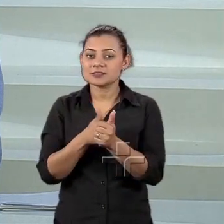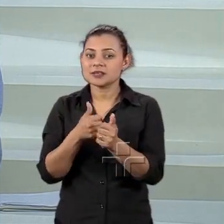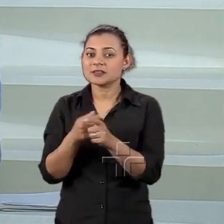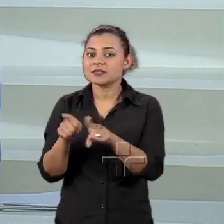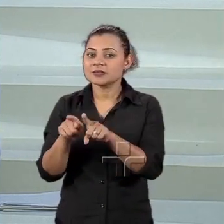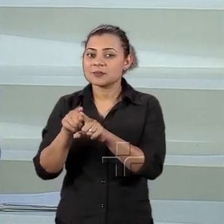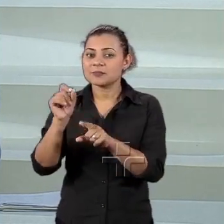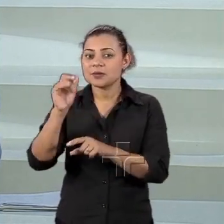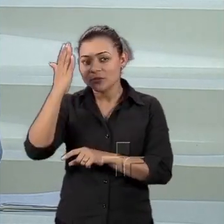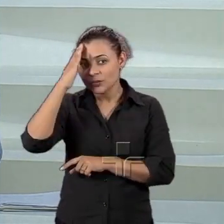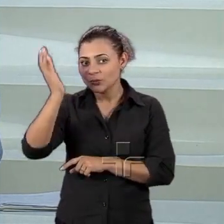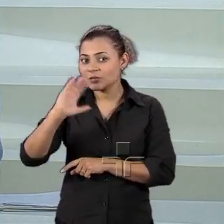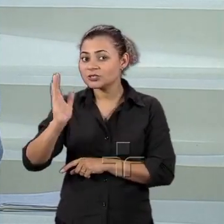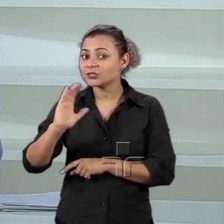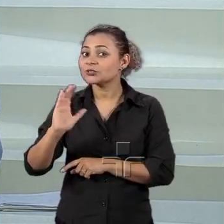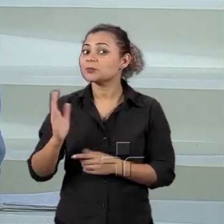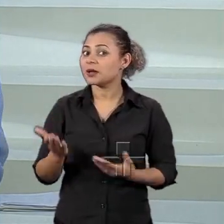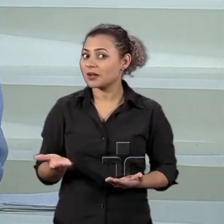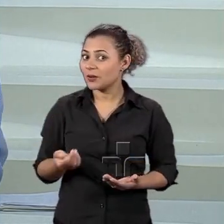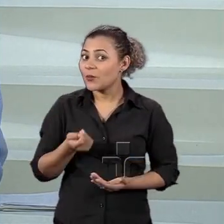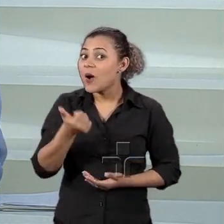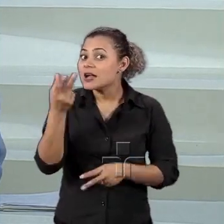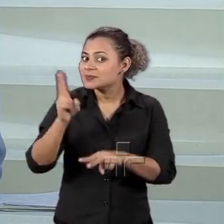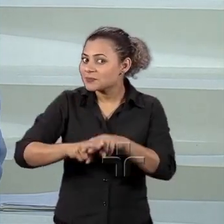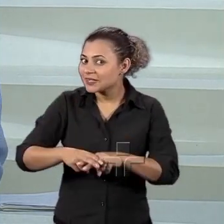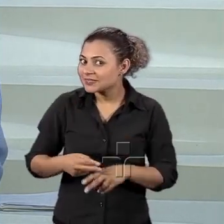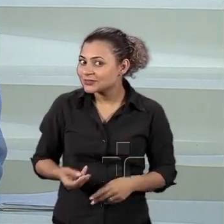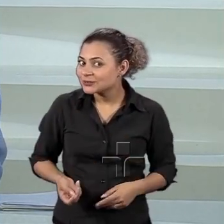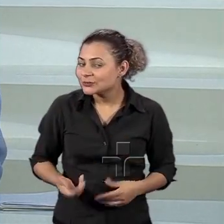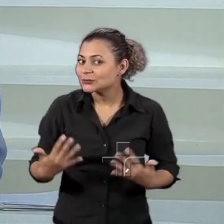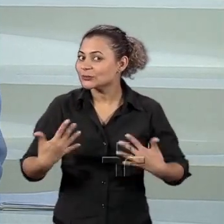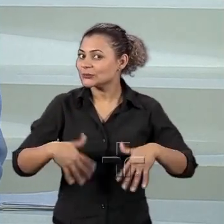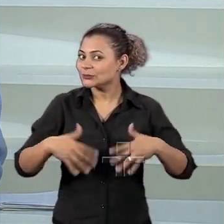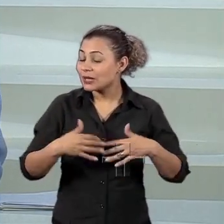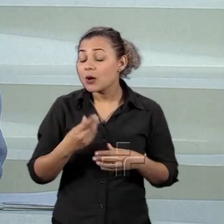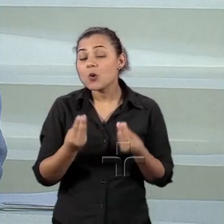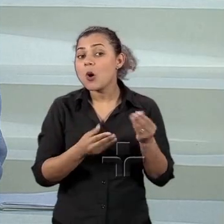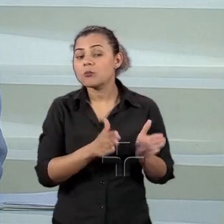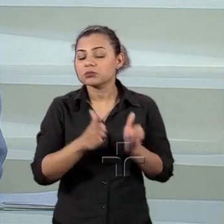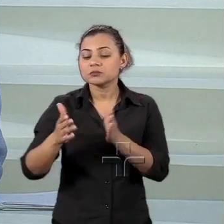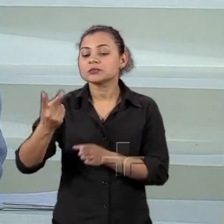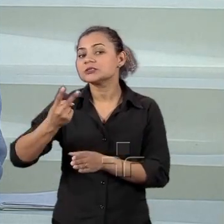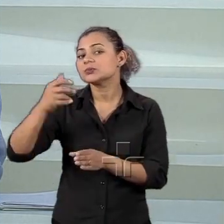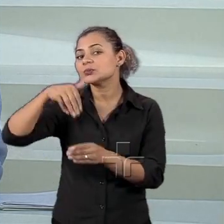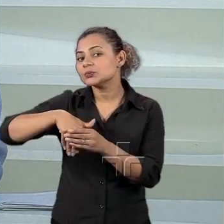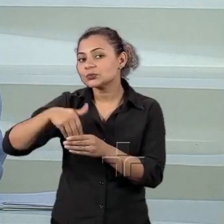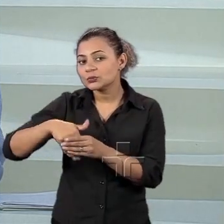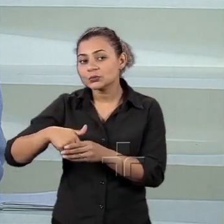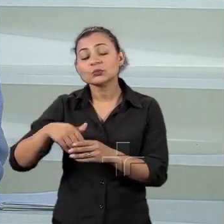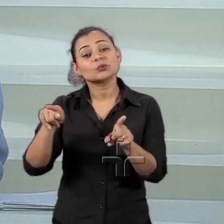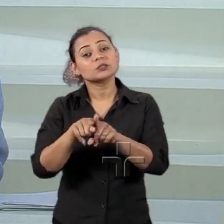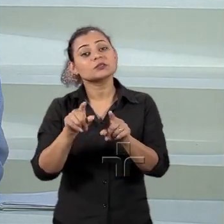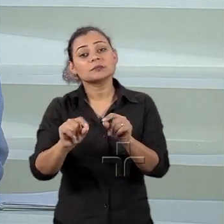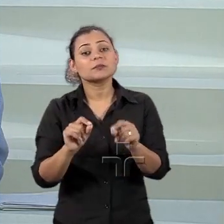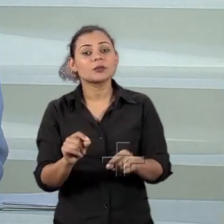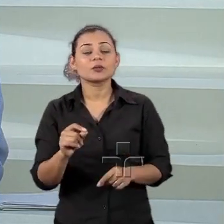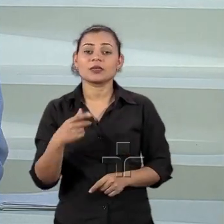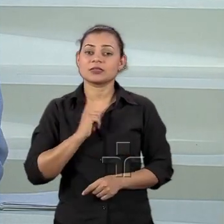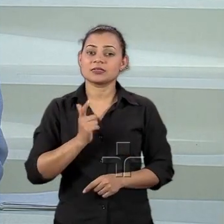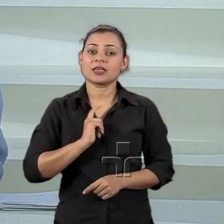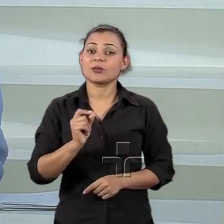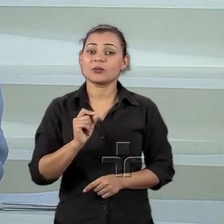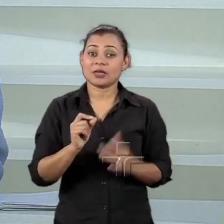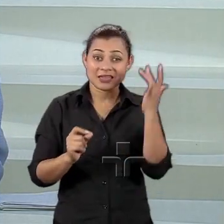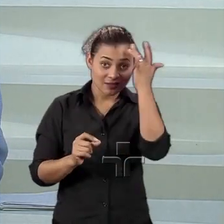preciso que a Kátia explique muito bem como é que vai ser esse segundo turno e esse infeliz governo do terceirizado do Lula,